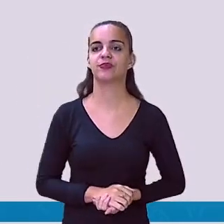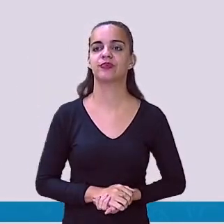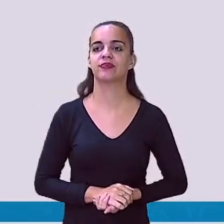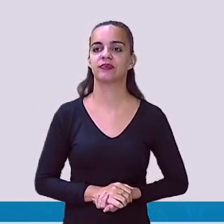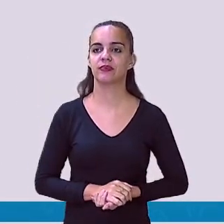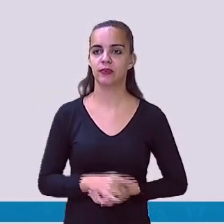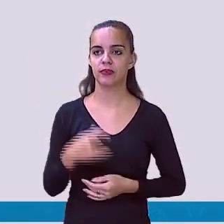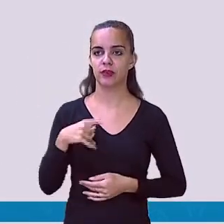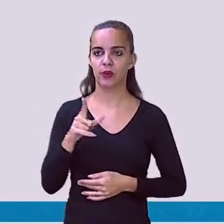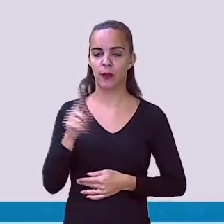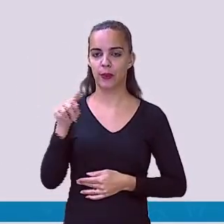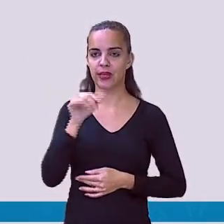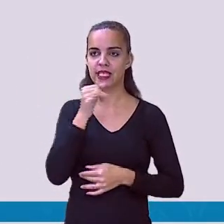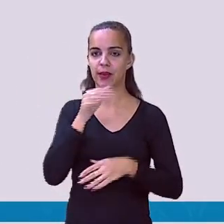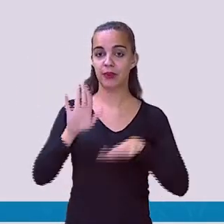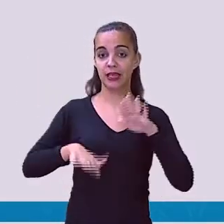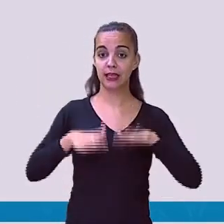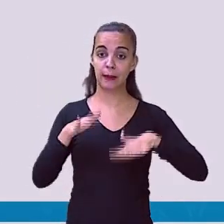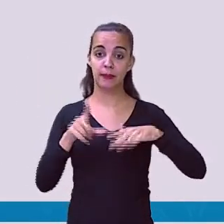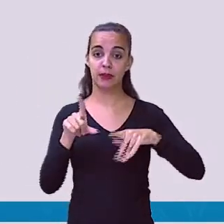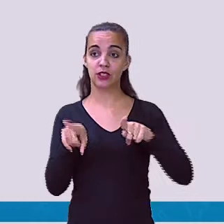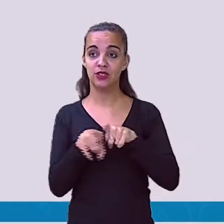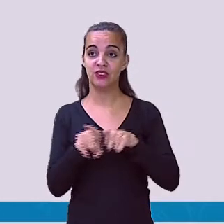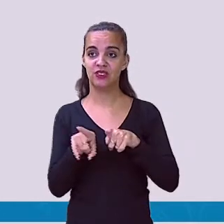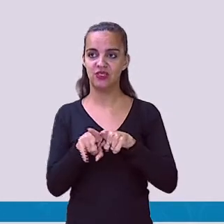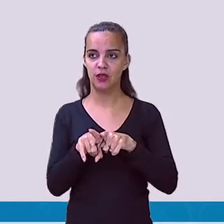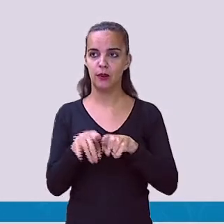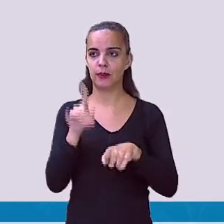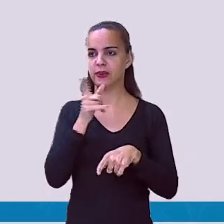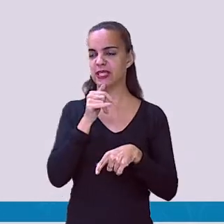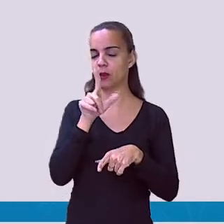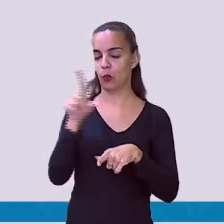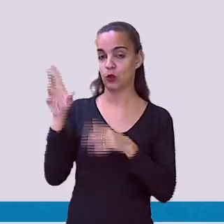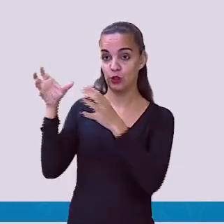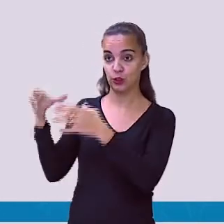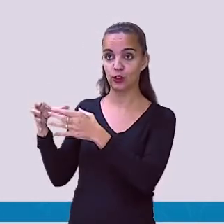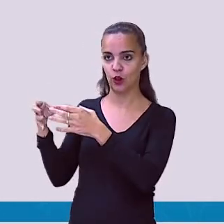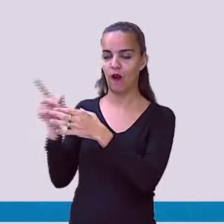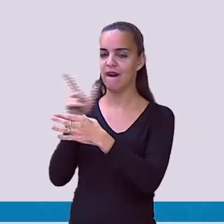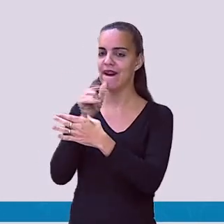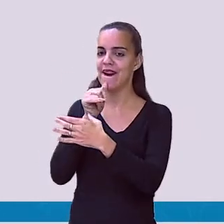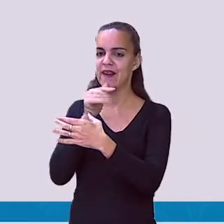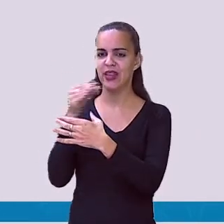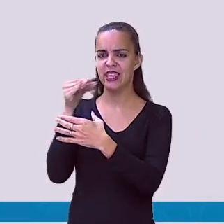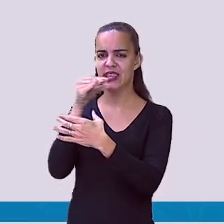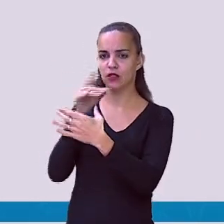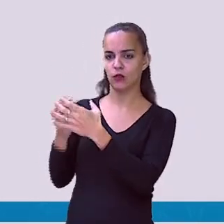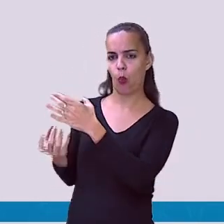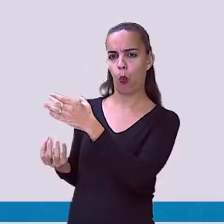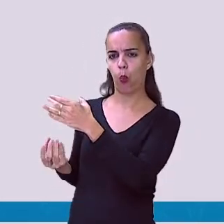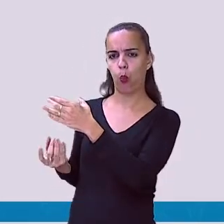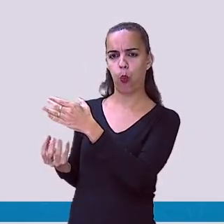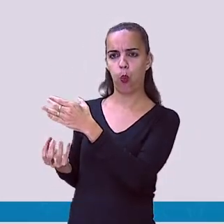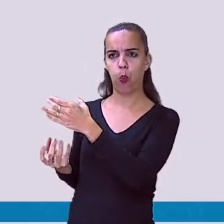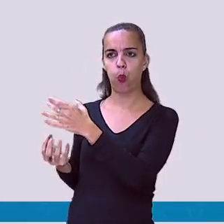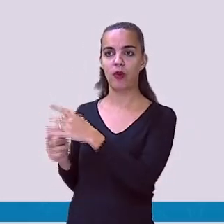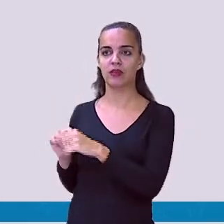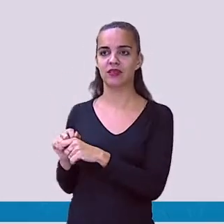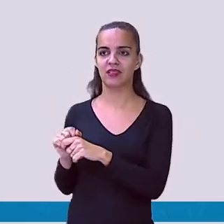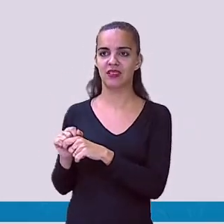ao aquecimento, vai começar a ferver, aí já é o processo de ebulição que